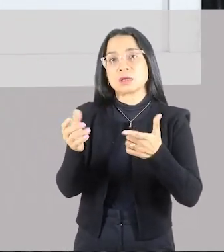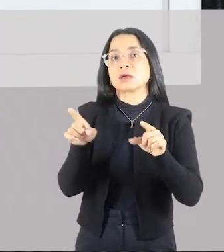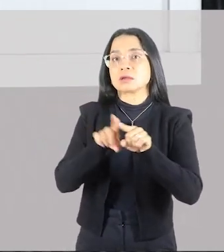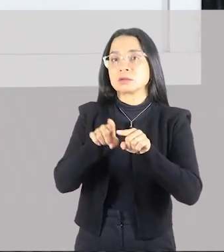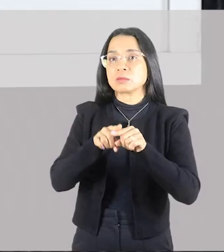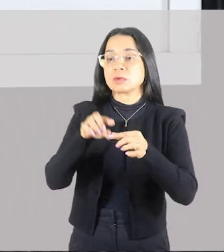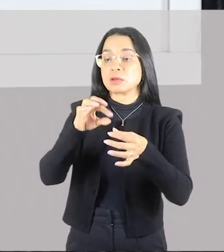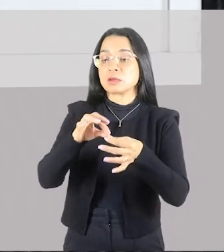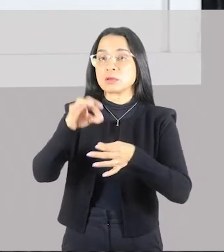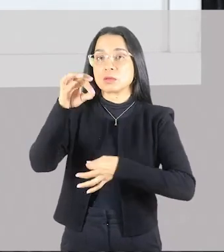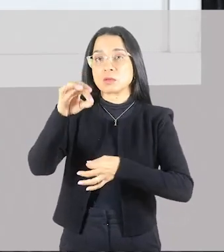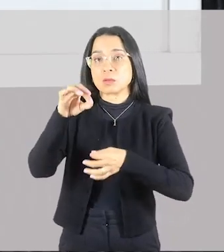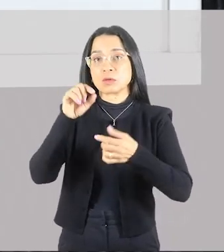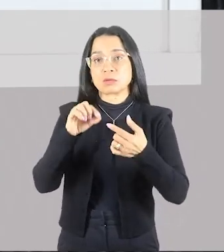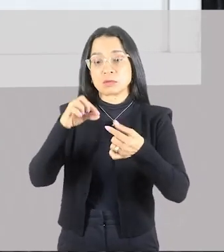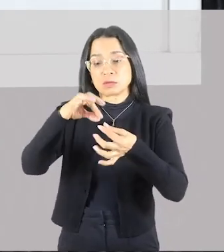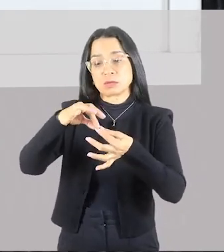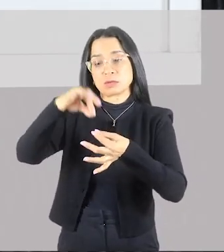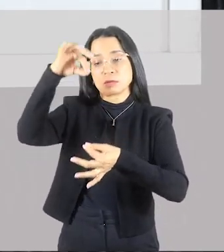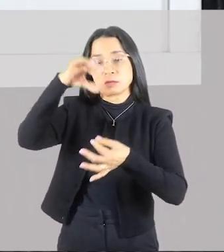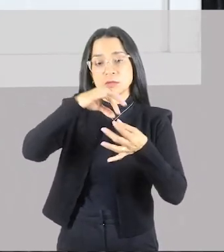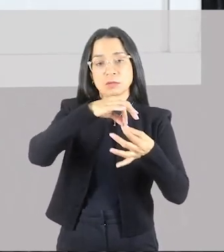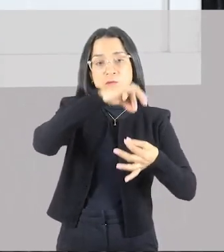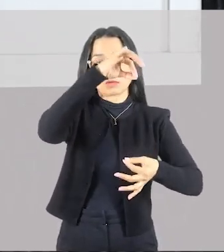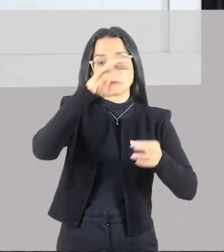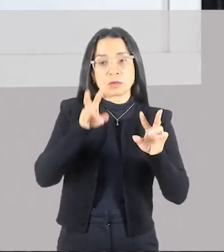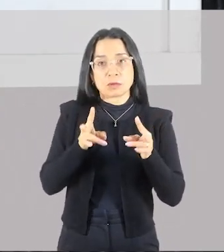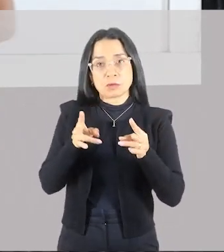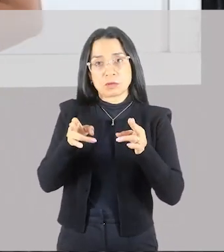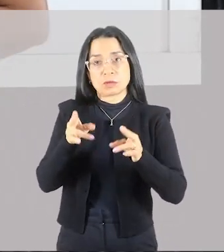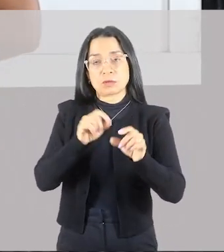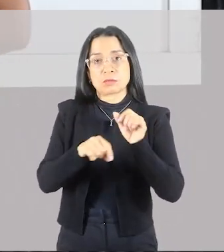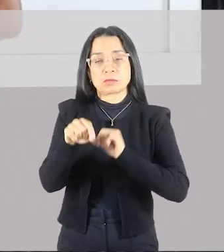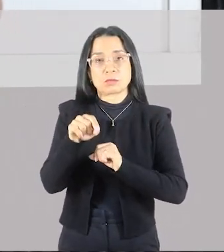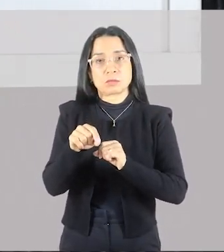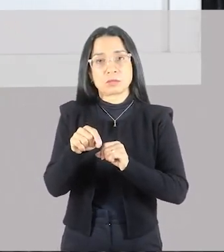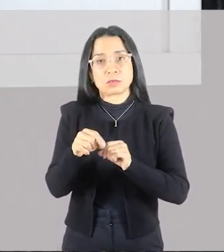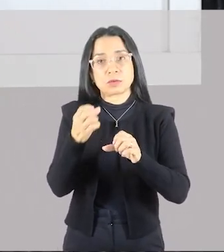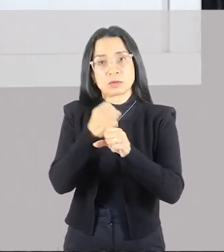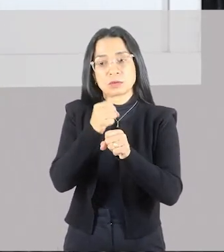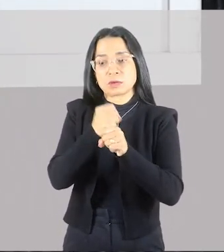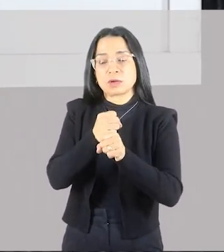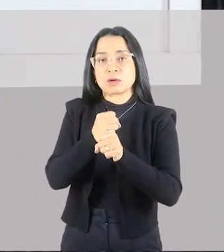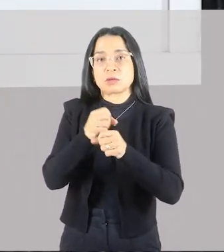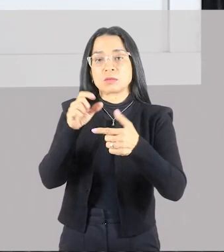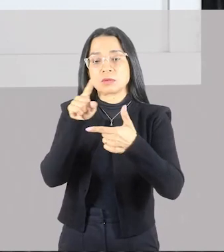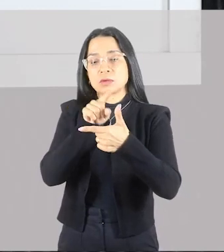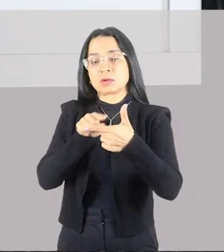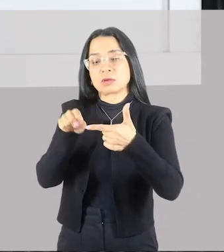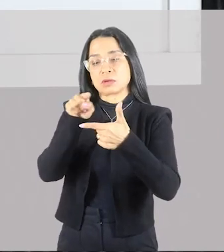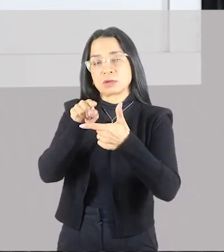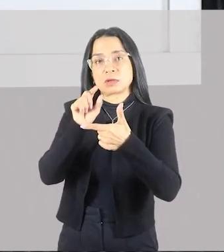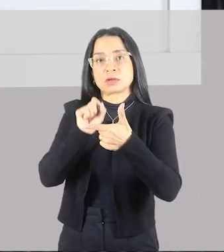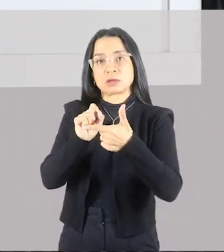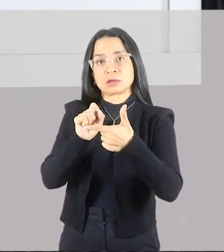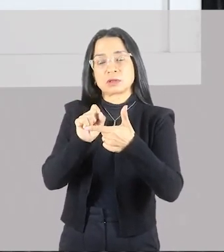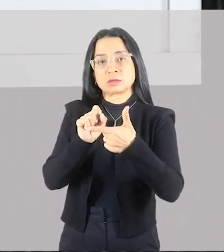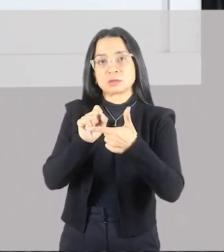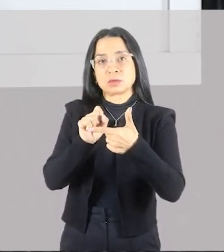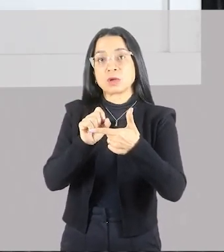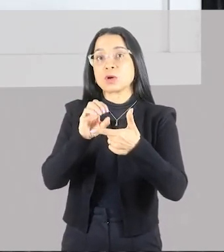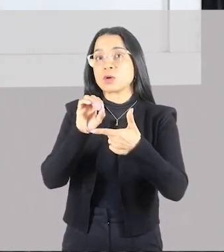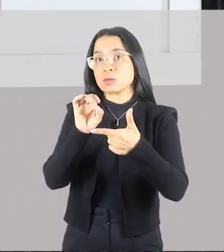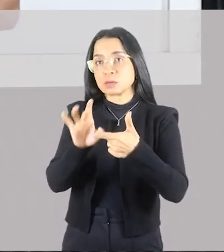ó. Então, para você calcular a área delimitada por um retângulo, basta você multiplicar também a base pela